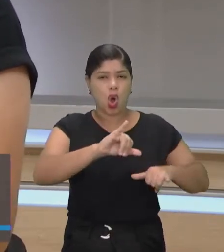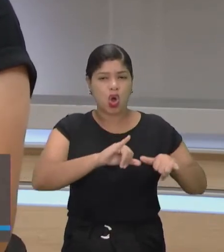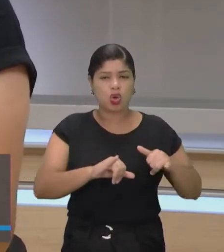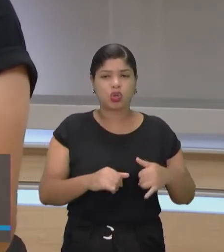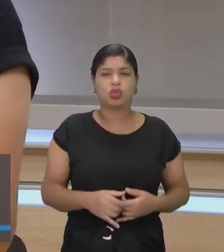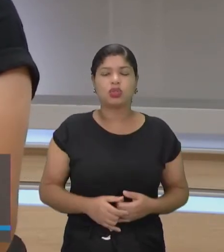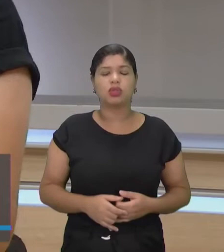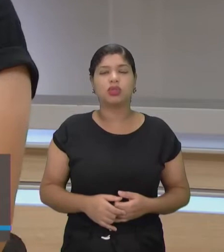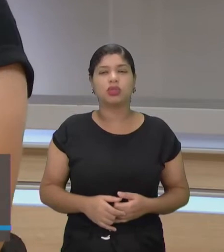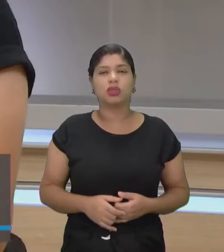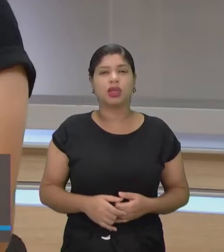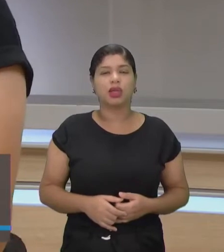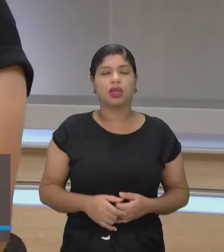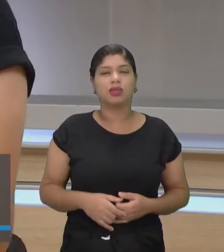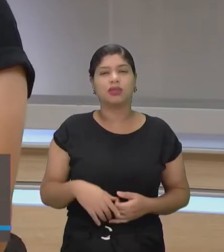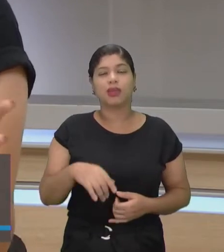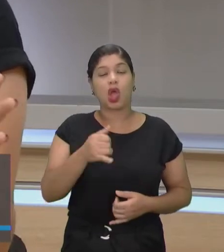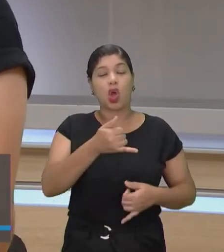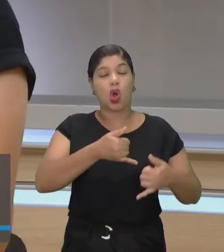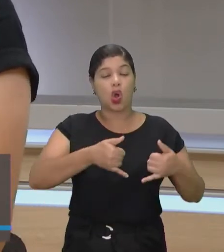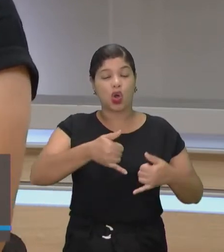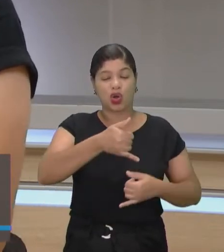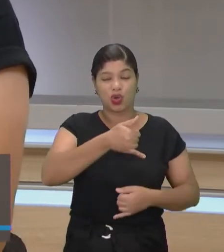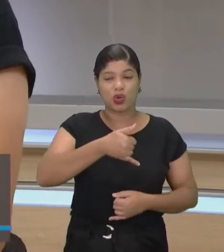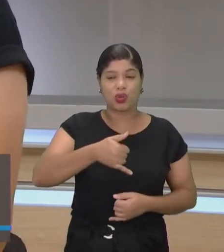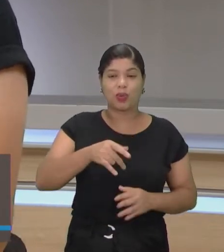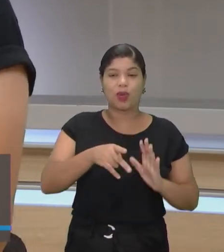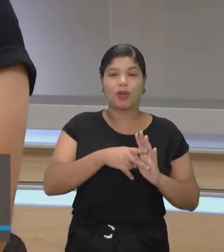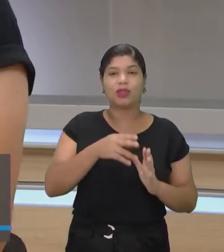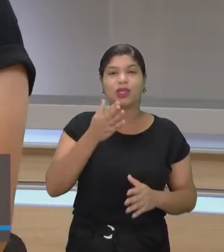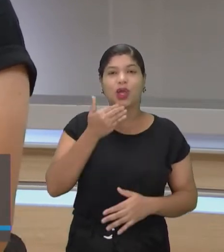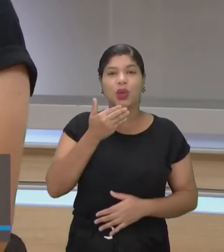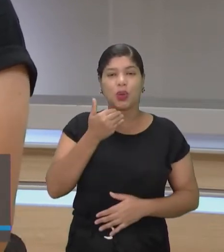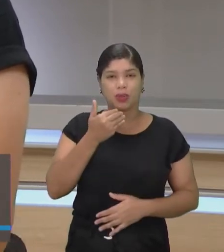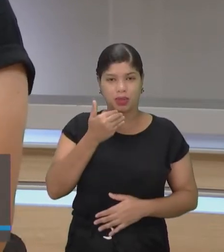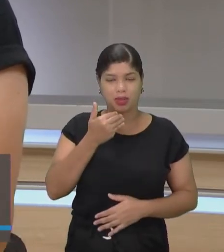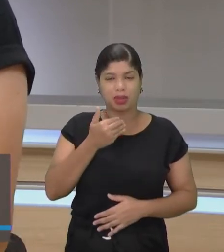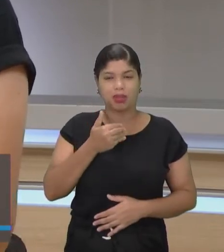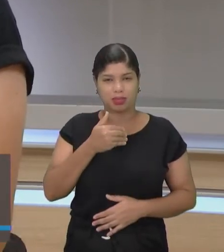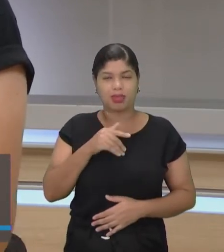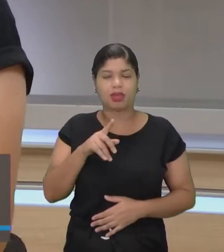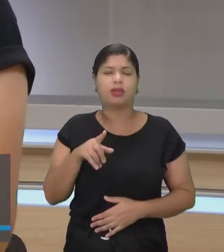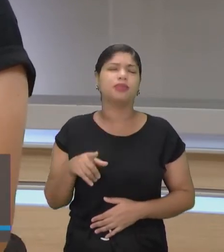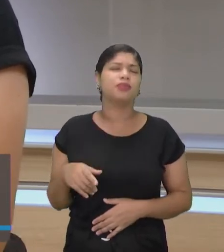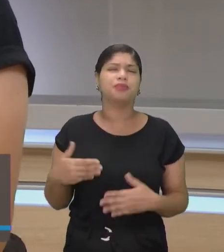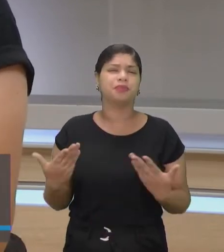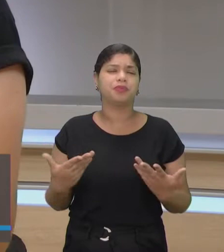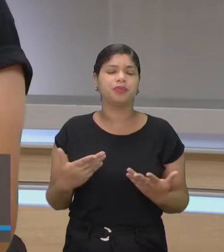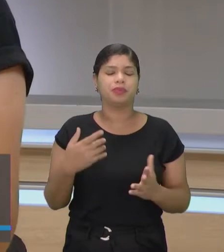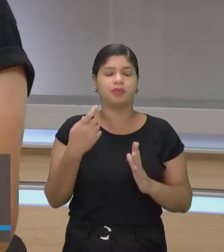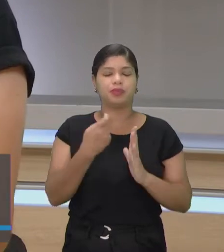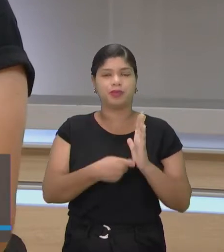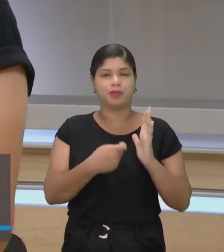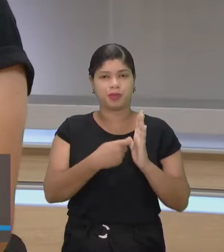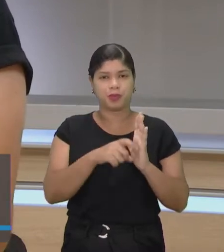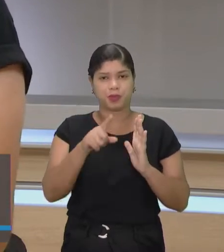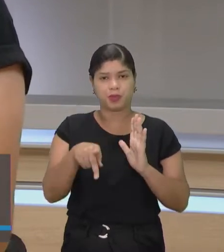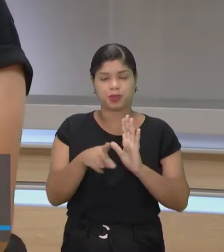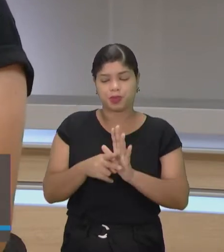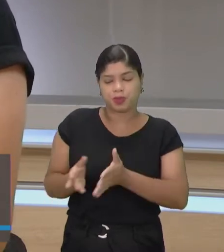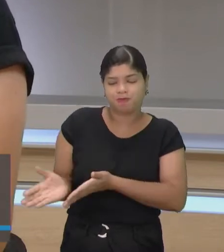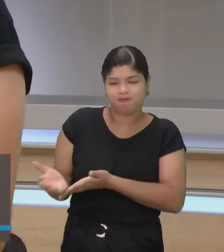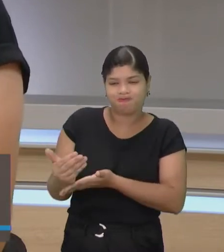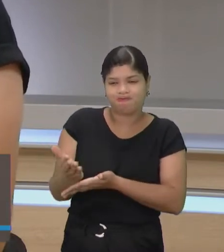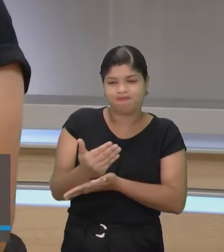está indo esse lixo que vocês estão produzindo? Enfim, então as taxas não são só pela coleta